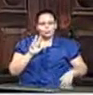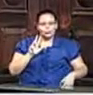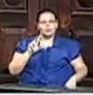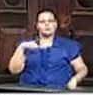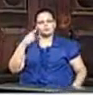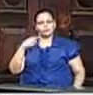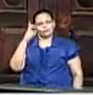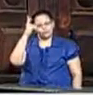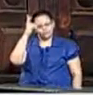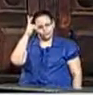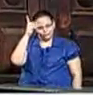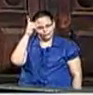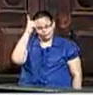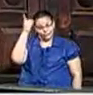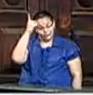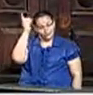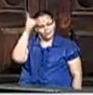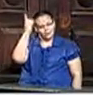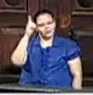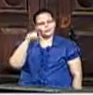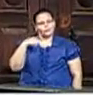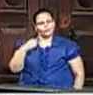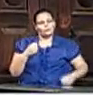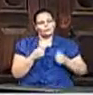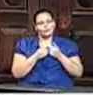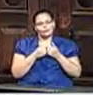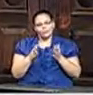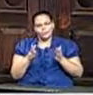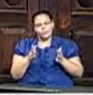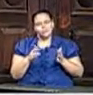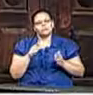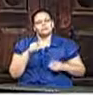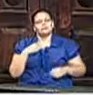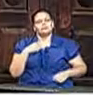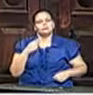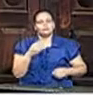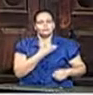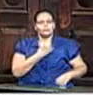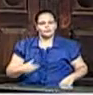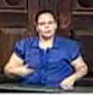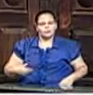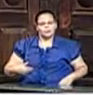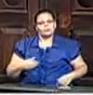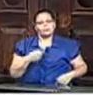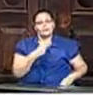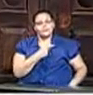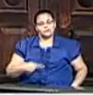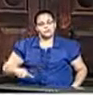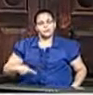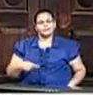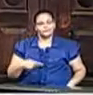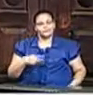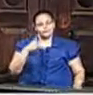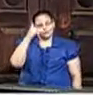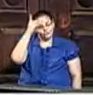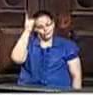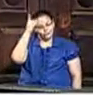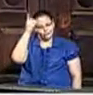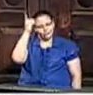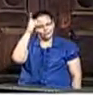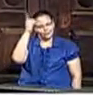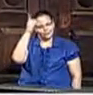início do segundo governo sob a presidência de Dilma Rousseff.